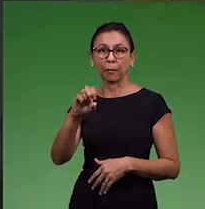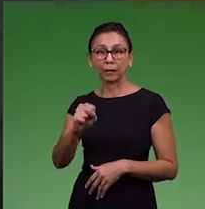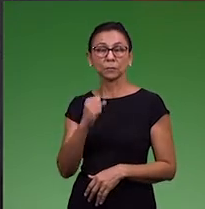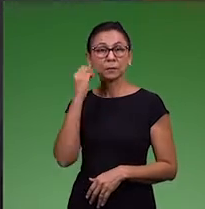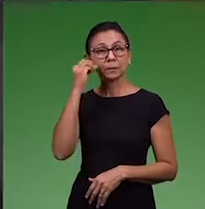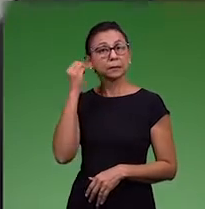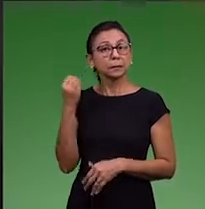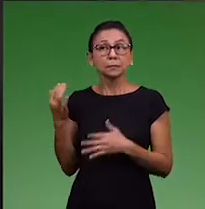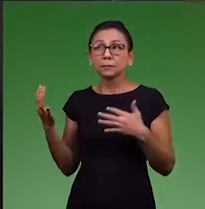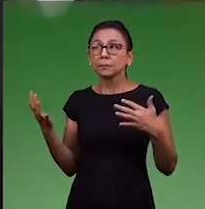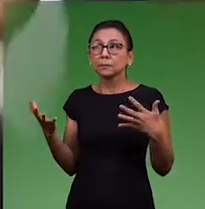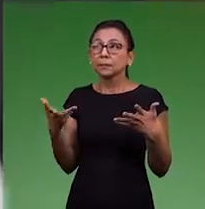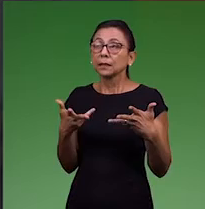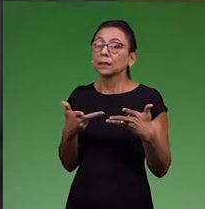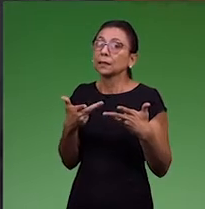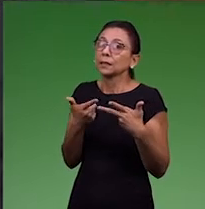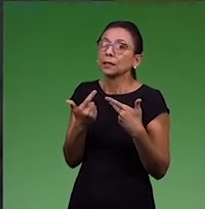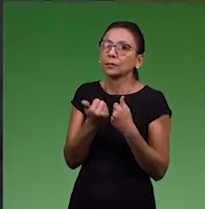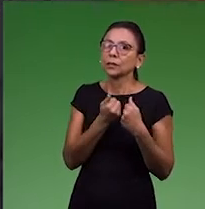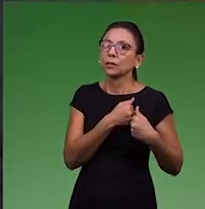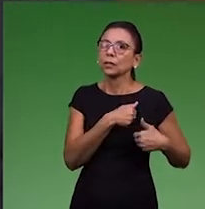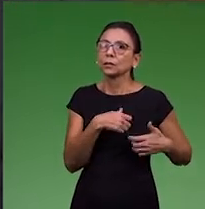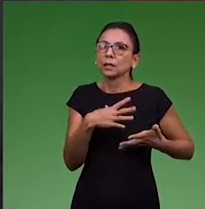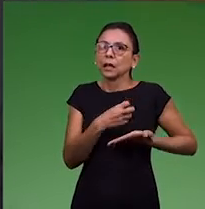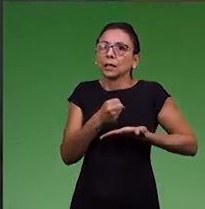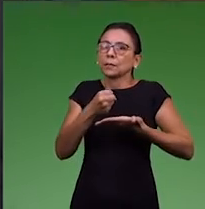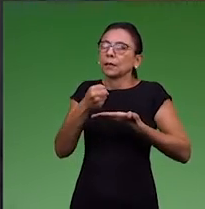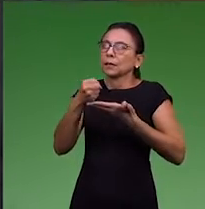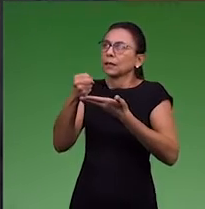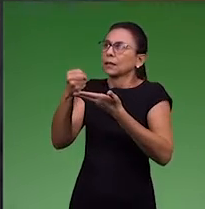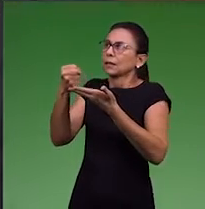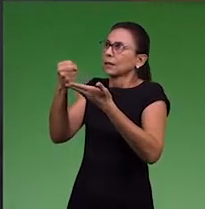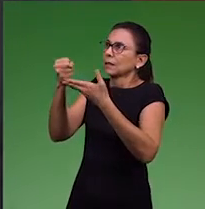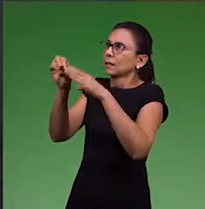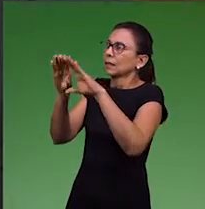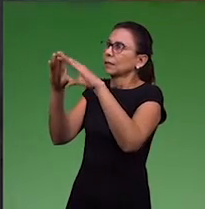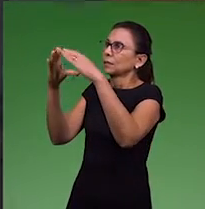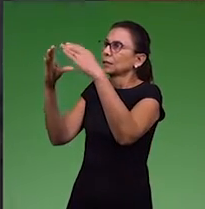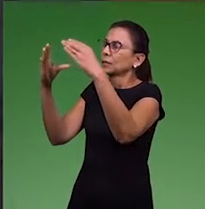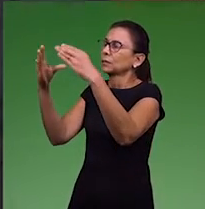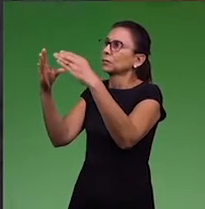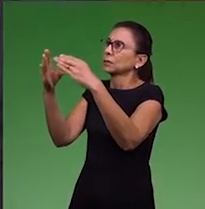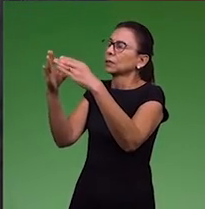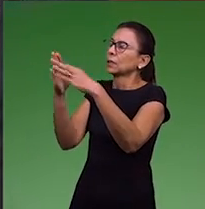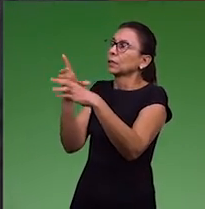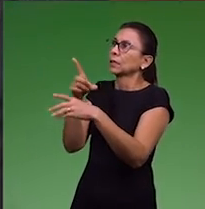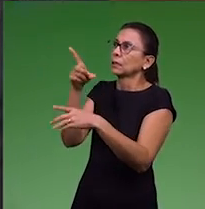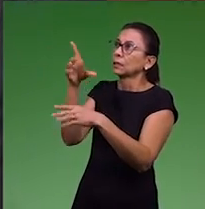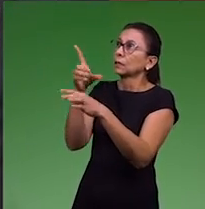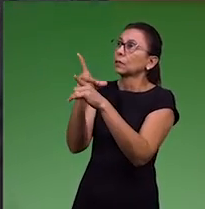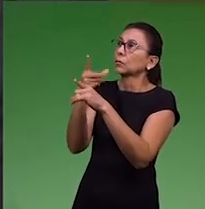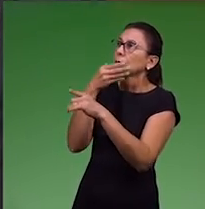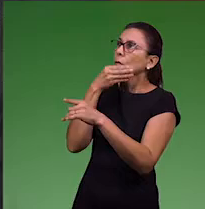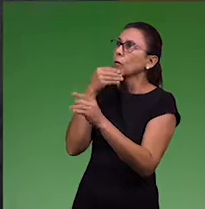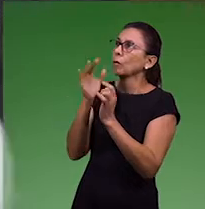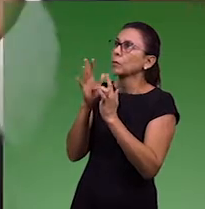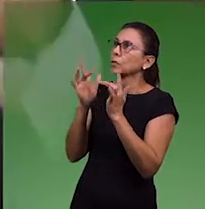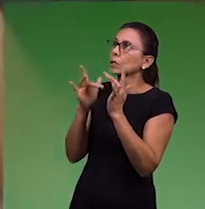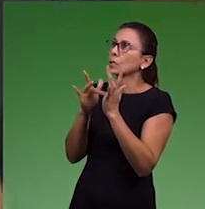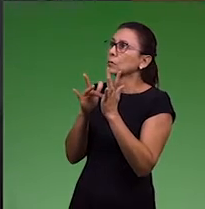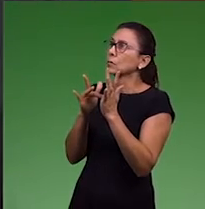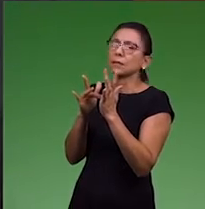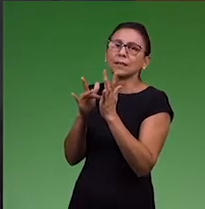e ele é levado à eternidade. E quando ele encontra com o Senhor Jesus, ele não encontrou com o homem Jesus, né? Ele encontrou com